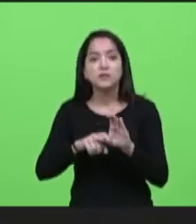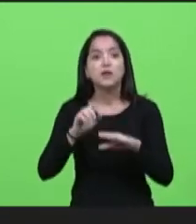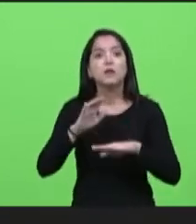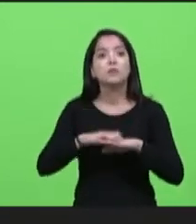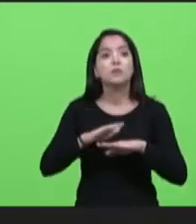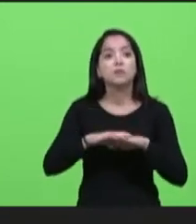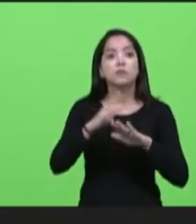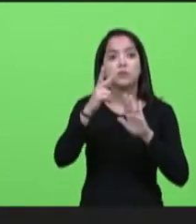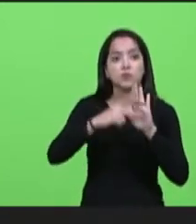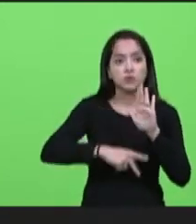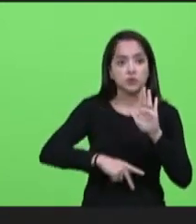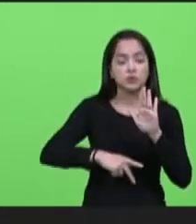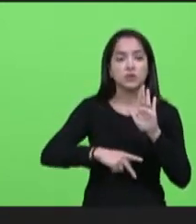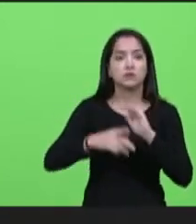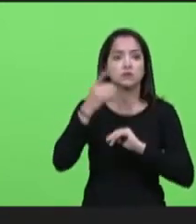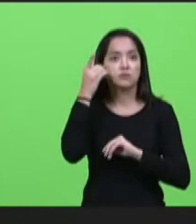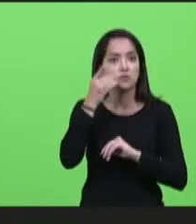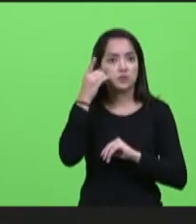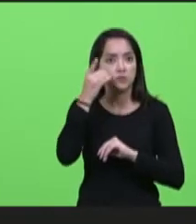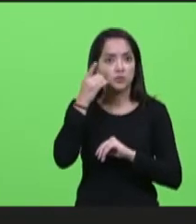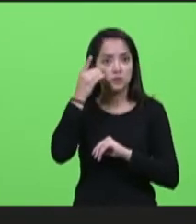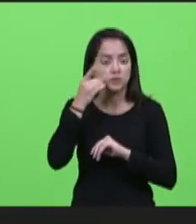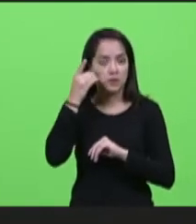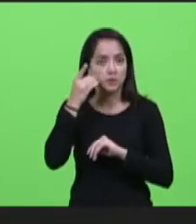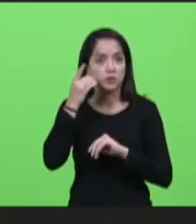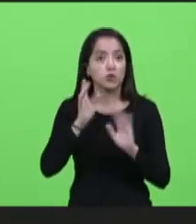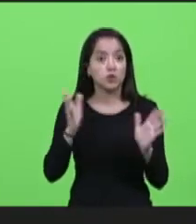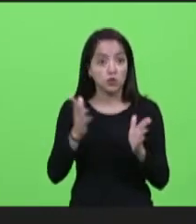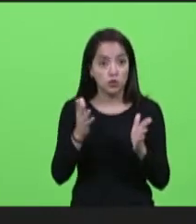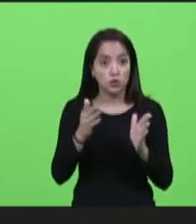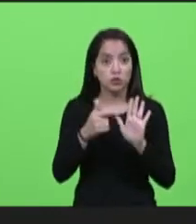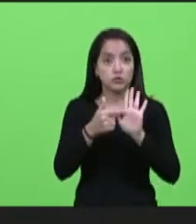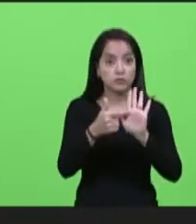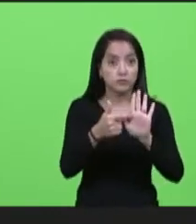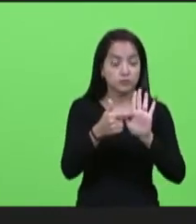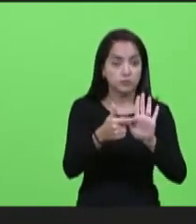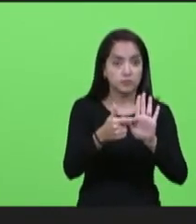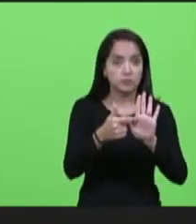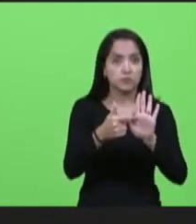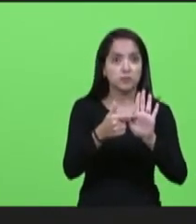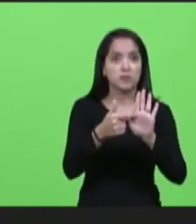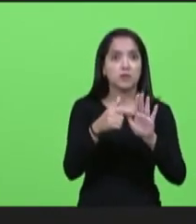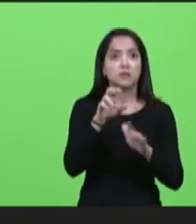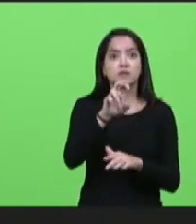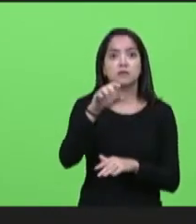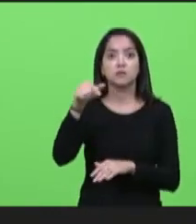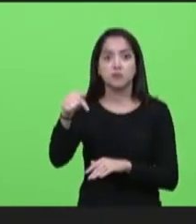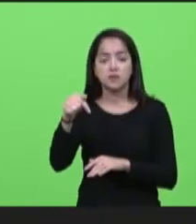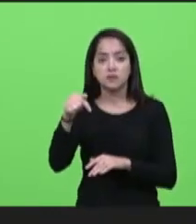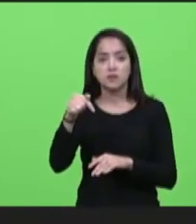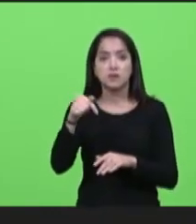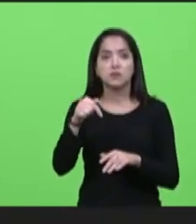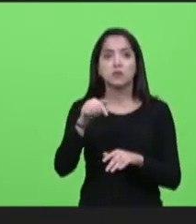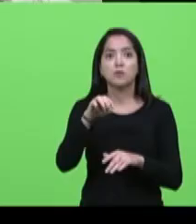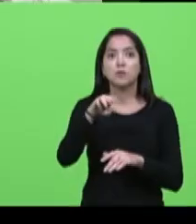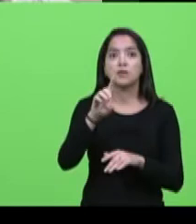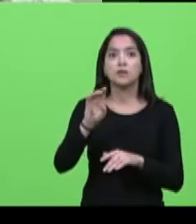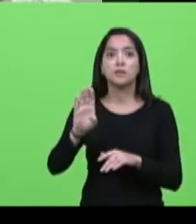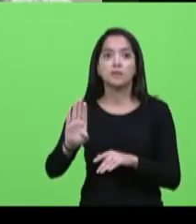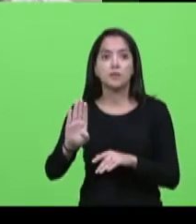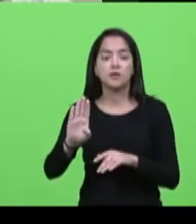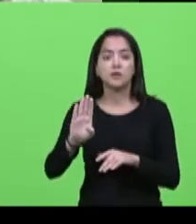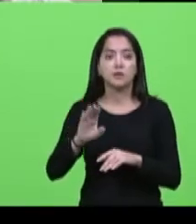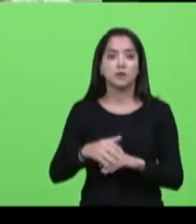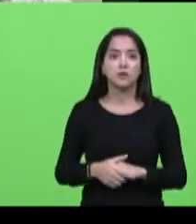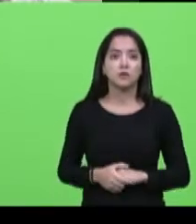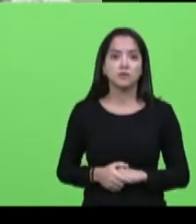Ulisses Gabriel, e hoje também foi publicado um projeto de lei número 57 da bancada do MDB em conjunto com o deputado Carlito